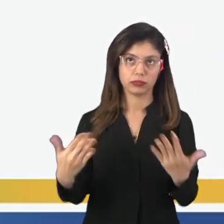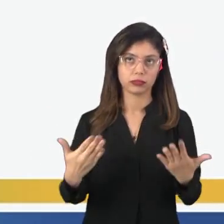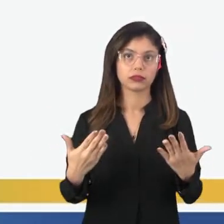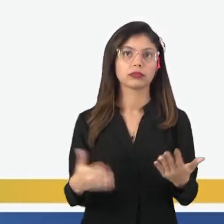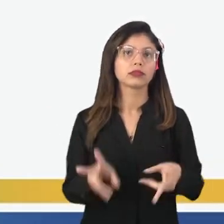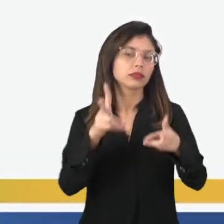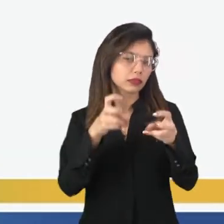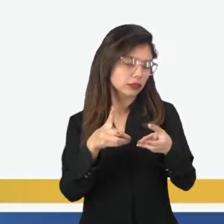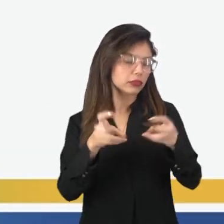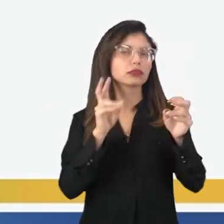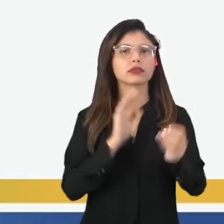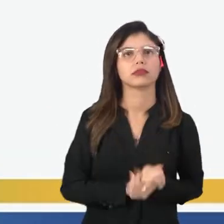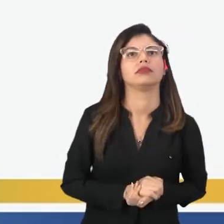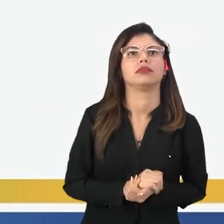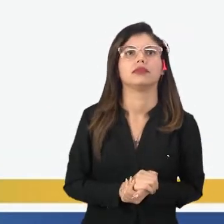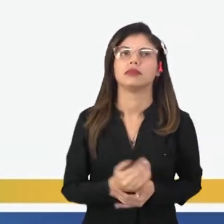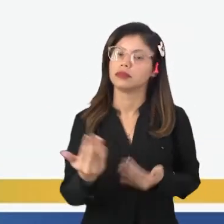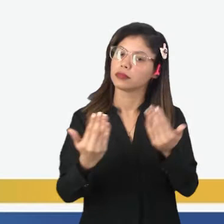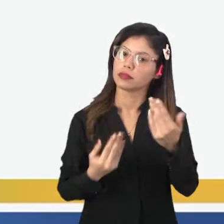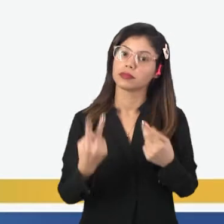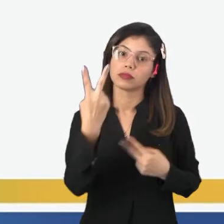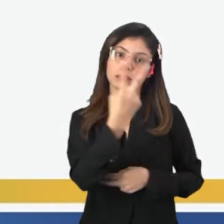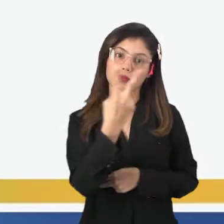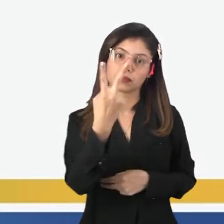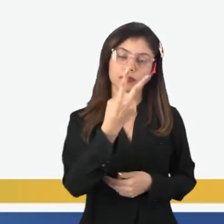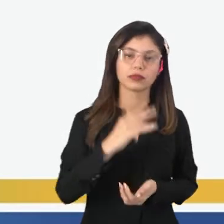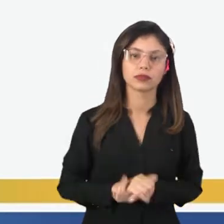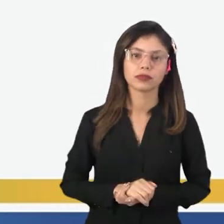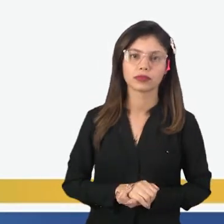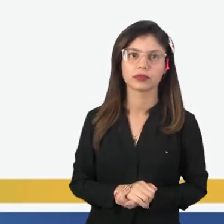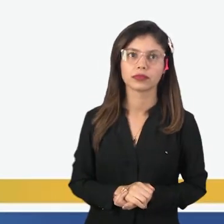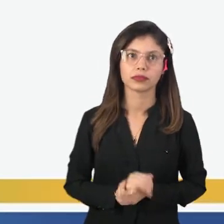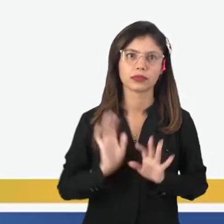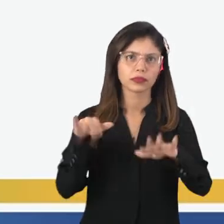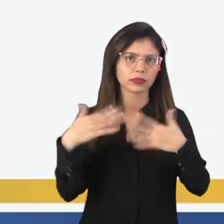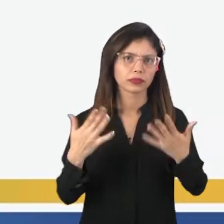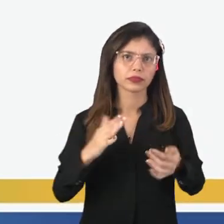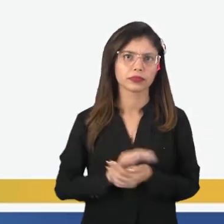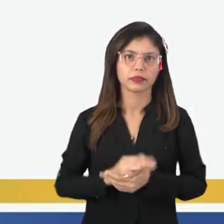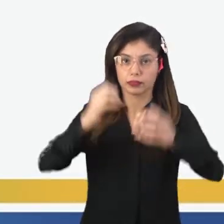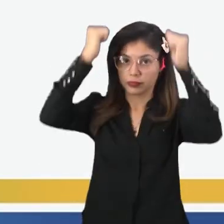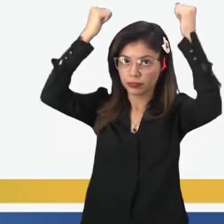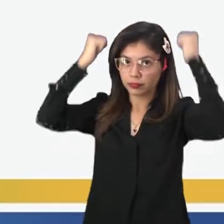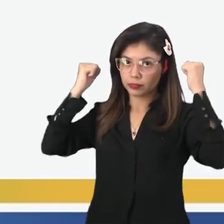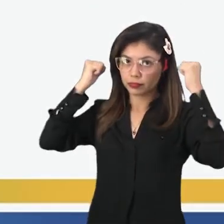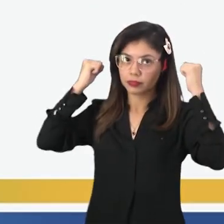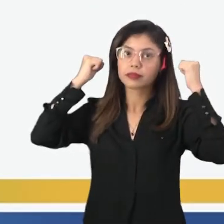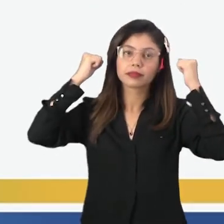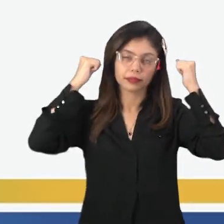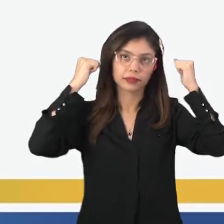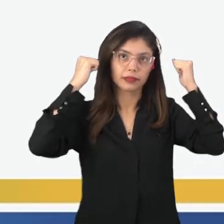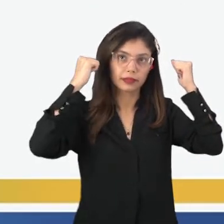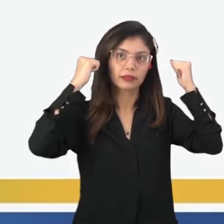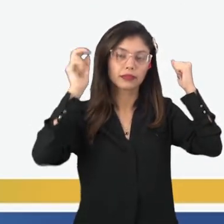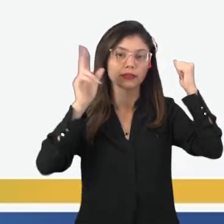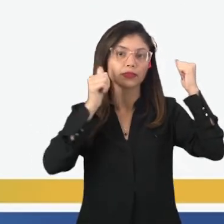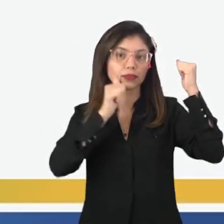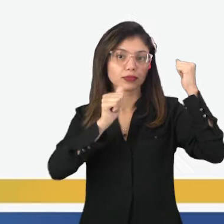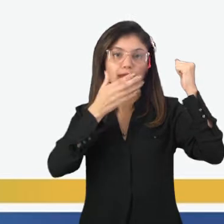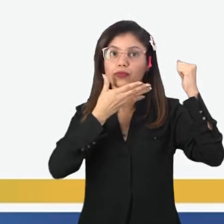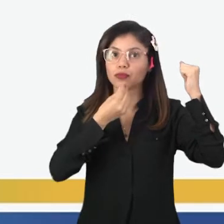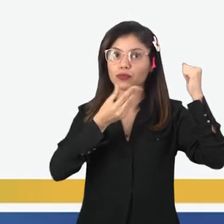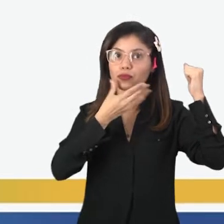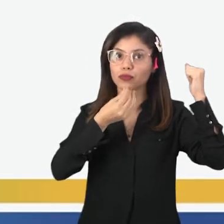nos ajudam a perceber a relação entre um e outro? Quais são os elementos? A panela, que é usada na cabeça